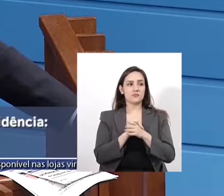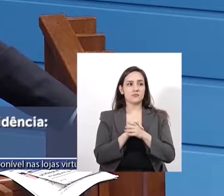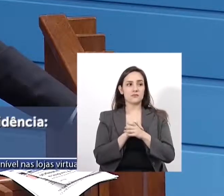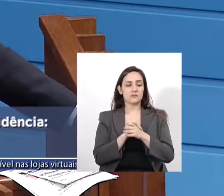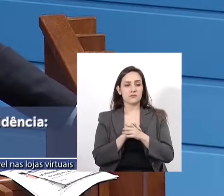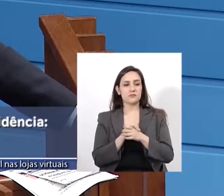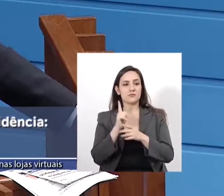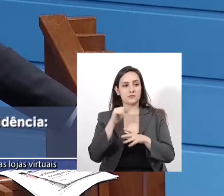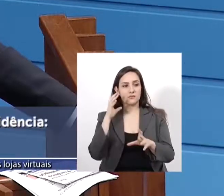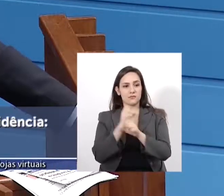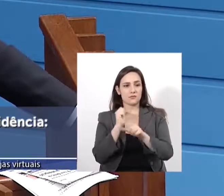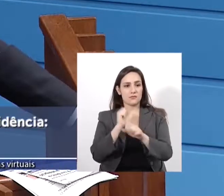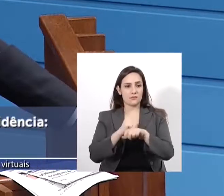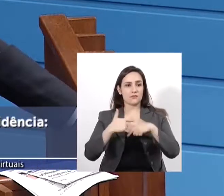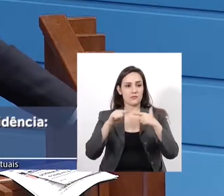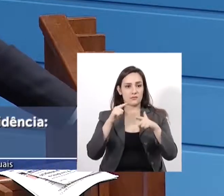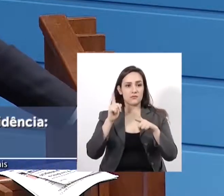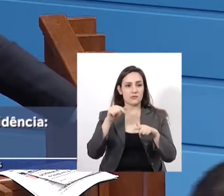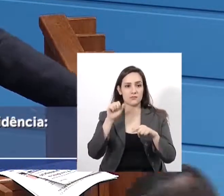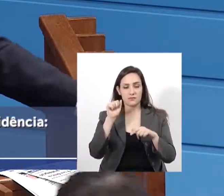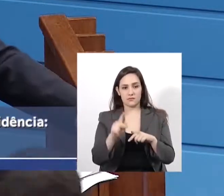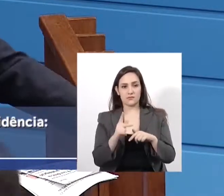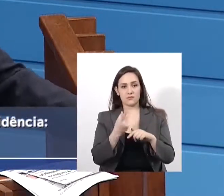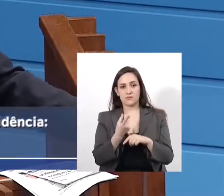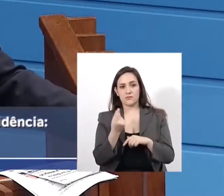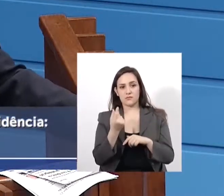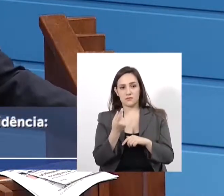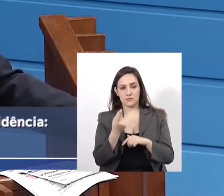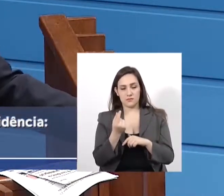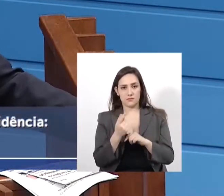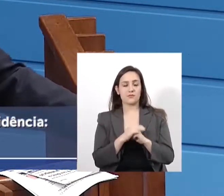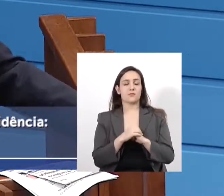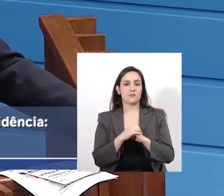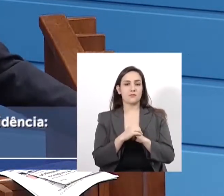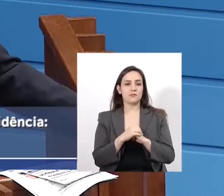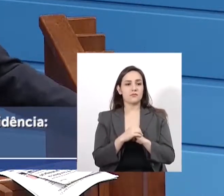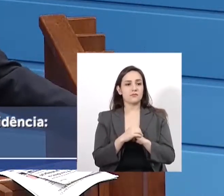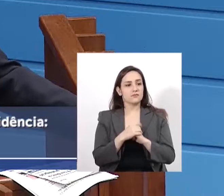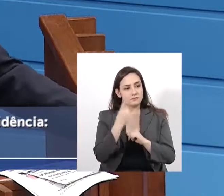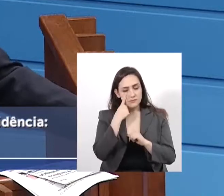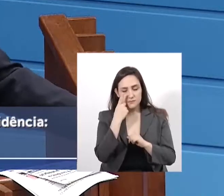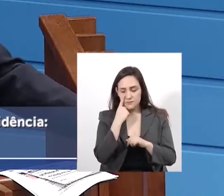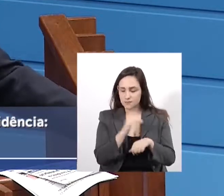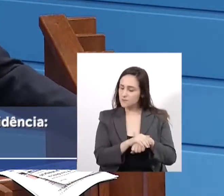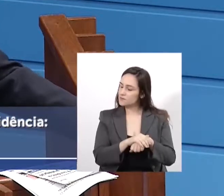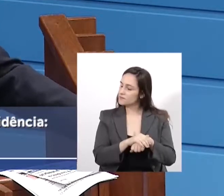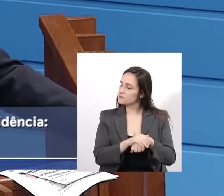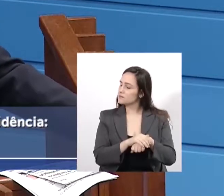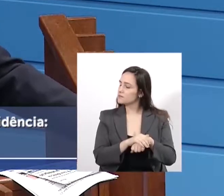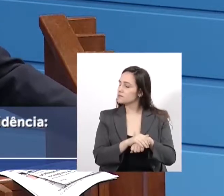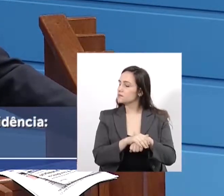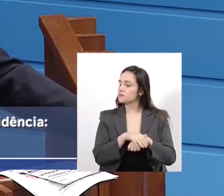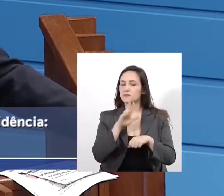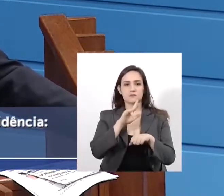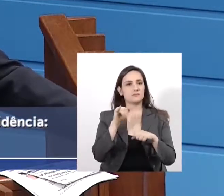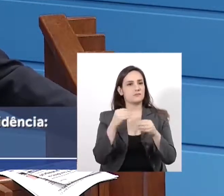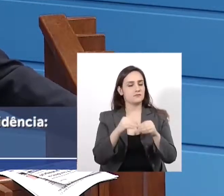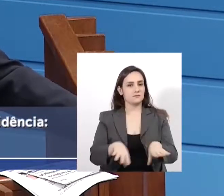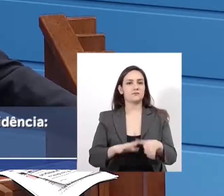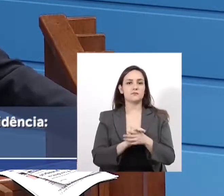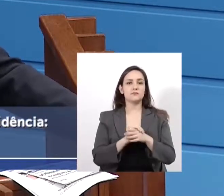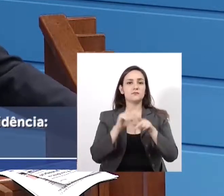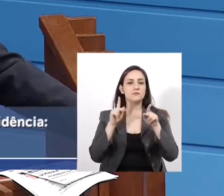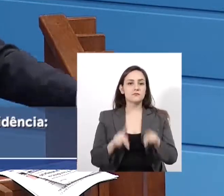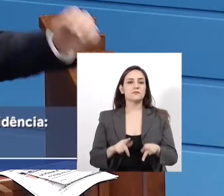o cálculo do valor da aposentadoria. E aqui que está um dos pontos mais prejudiciais para